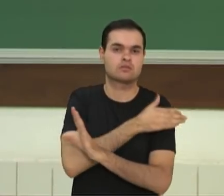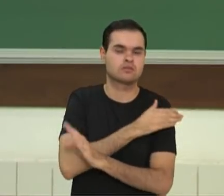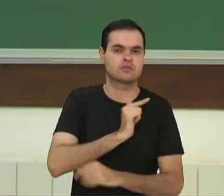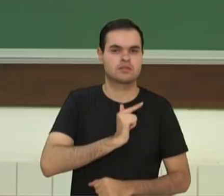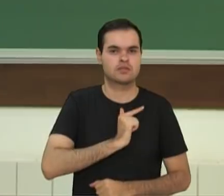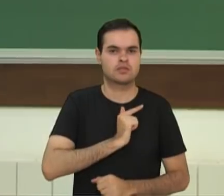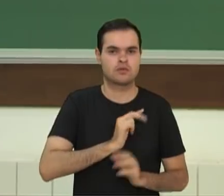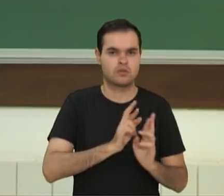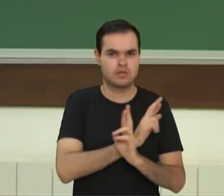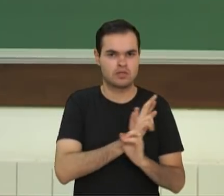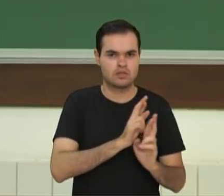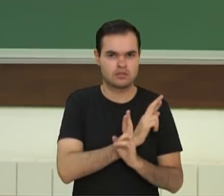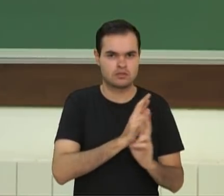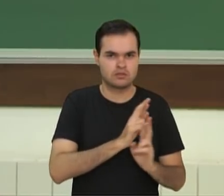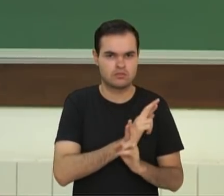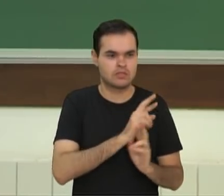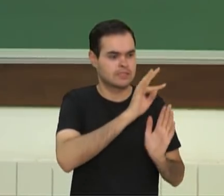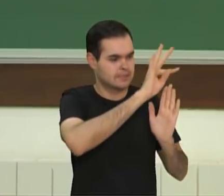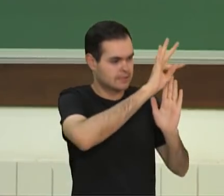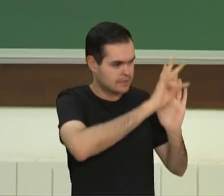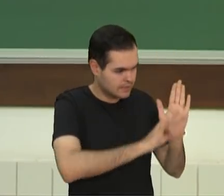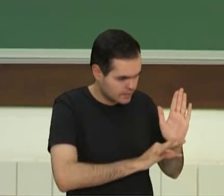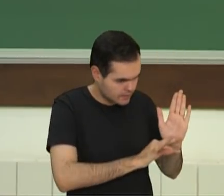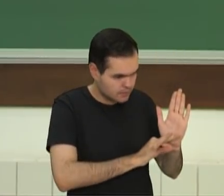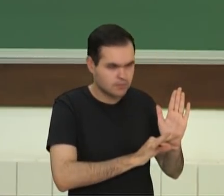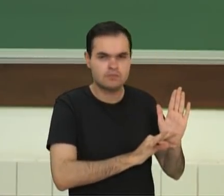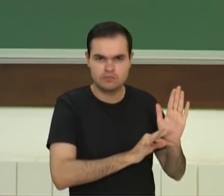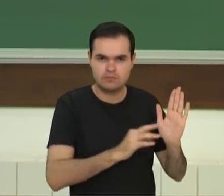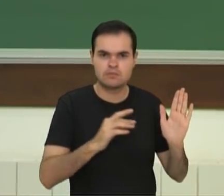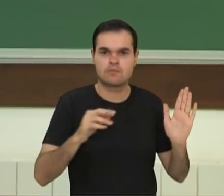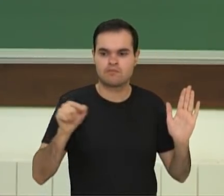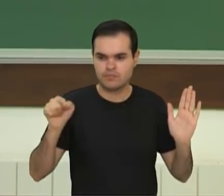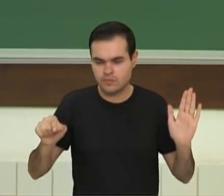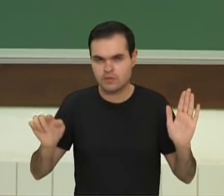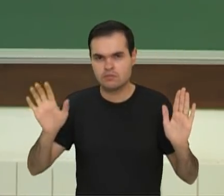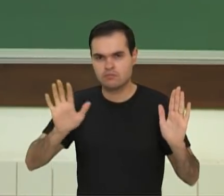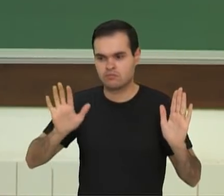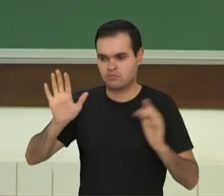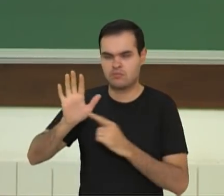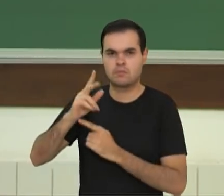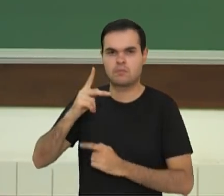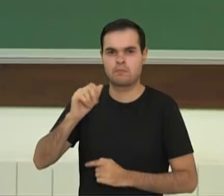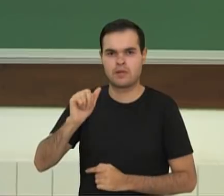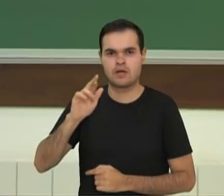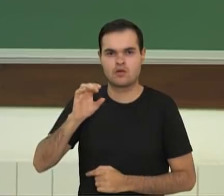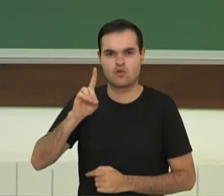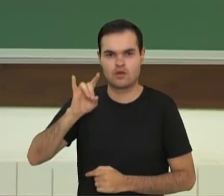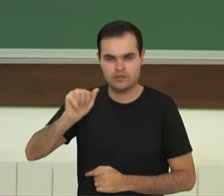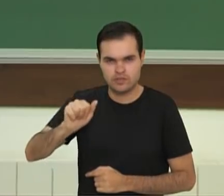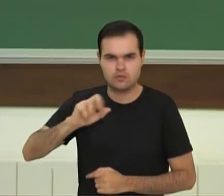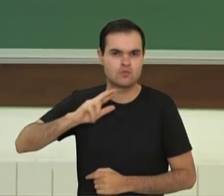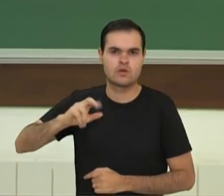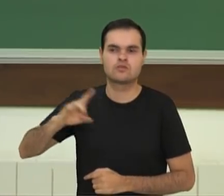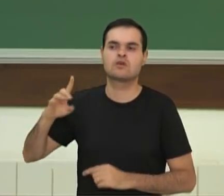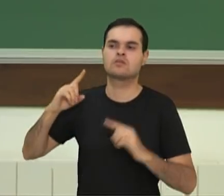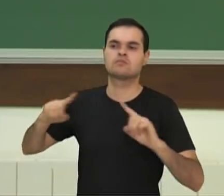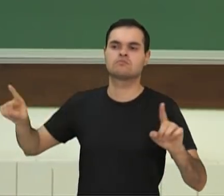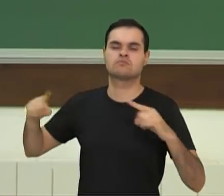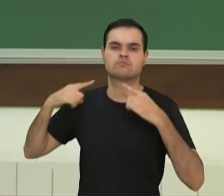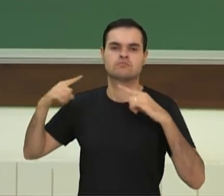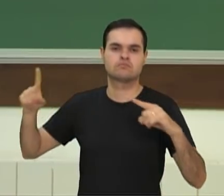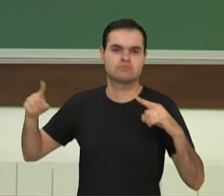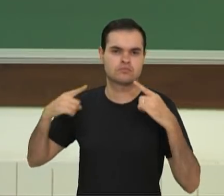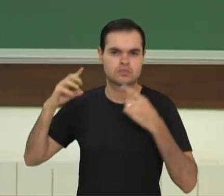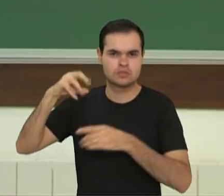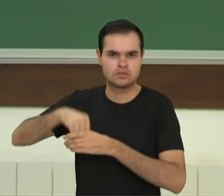temos aqui uma relação intertextual, nós temos uma paródia na pintura. A paródia não acontece apenas na música, apenas